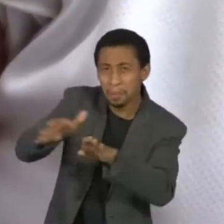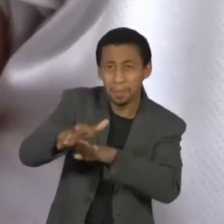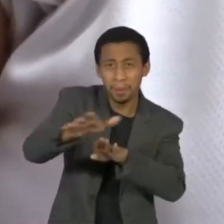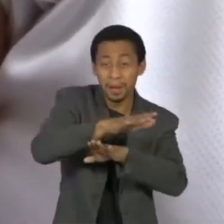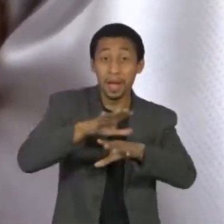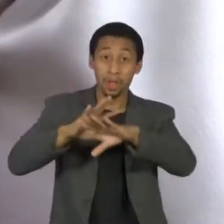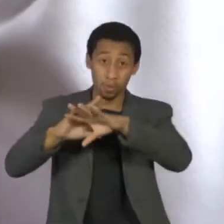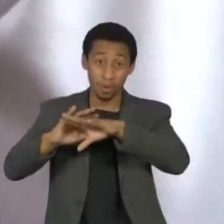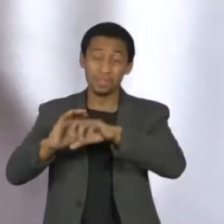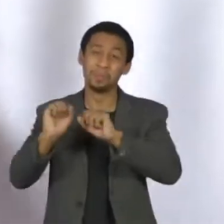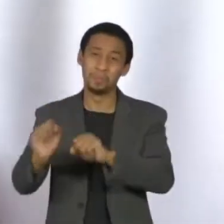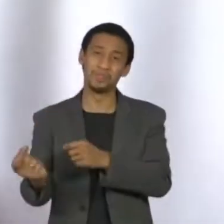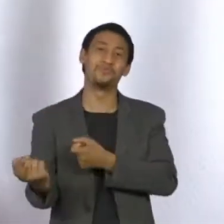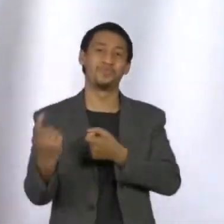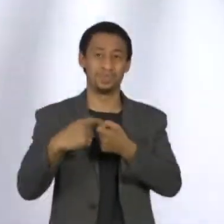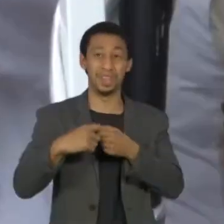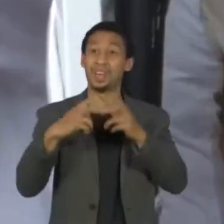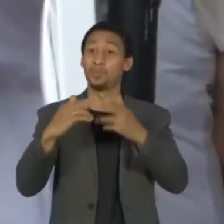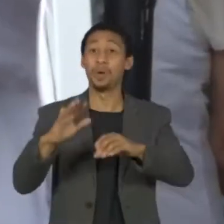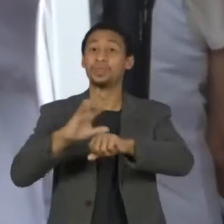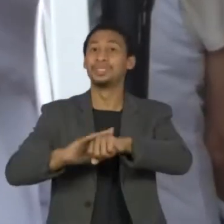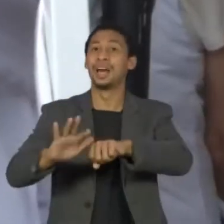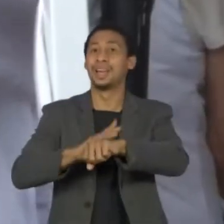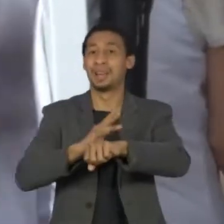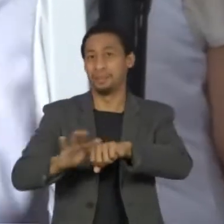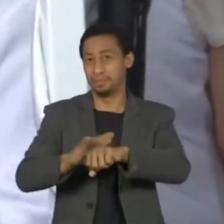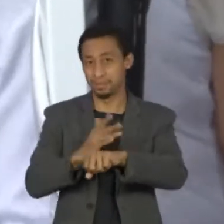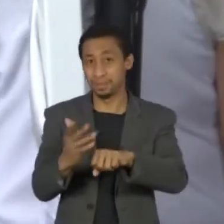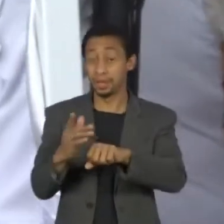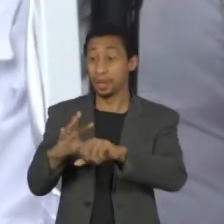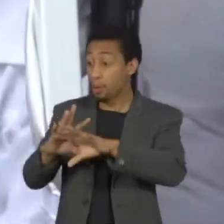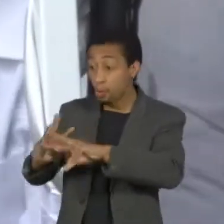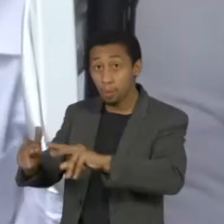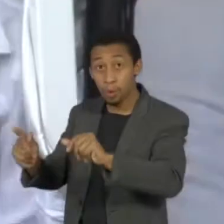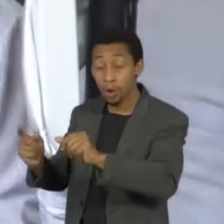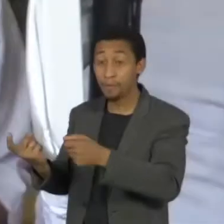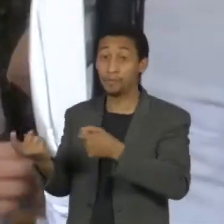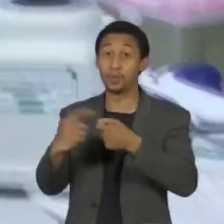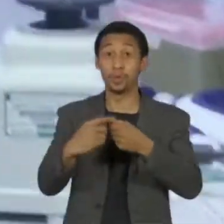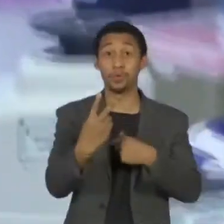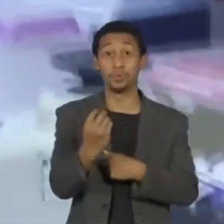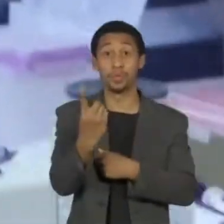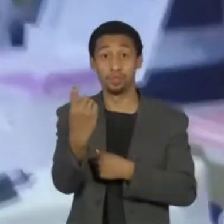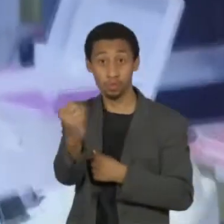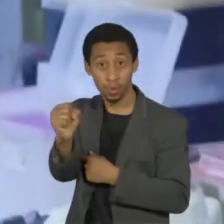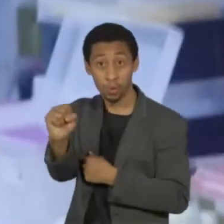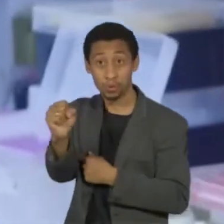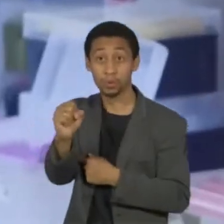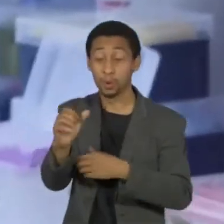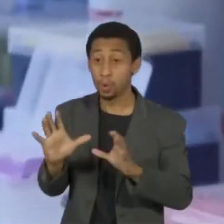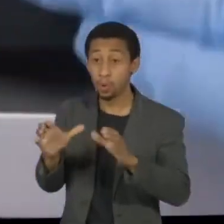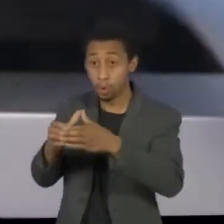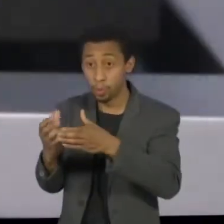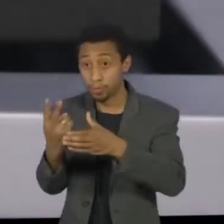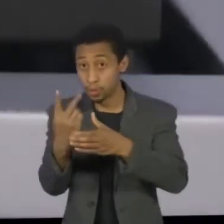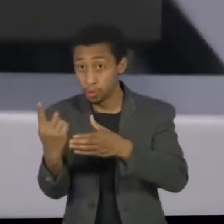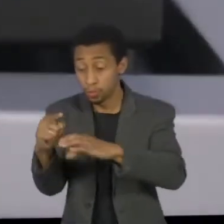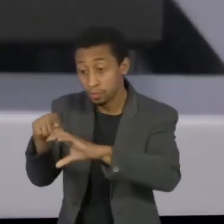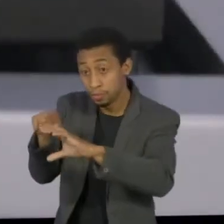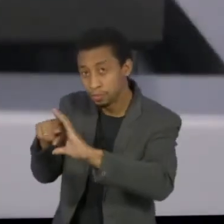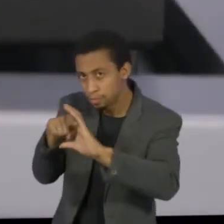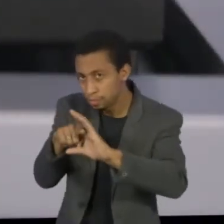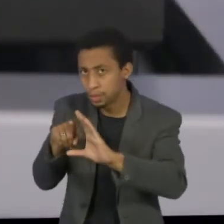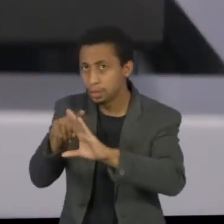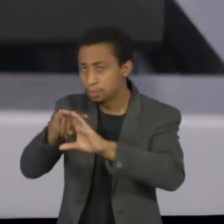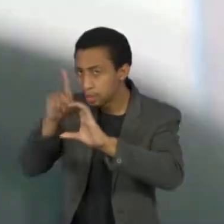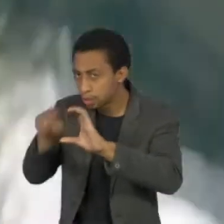podem voltar, como ocorreu com o sarampo, que depois de erradicado, voltou em 2018. Para um grupo de 21 pesquisadores, a